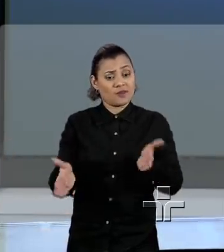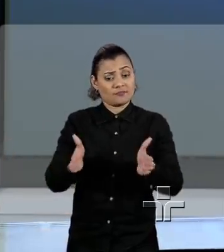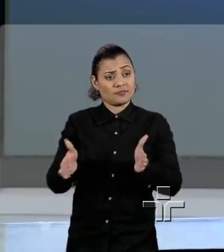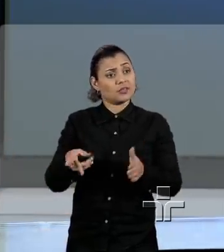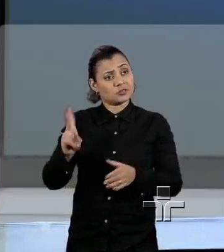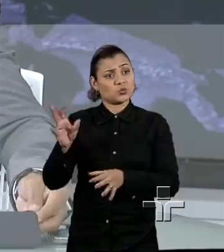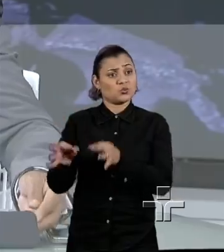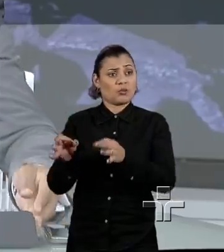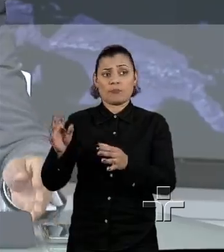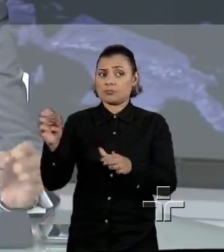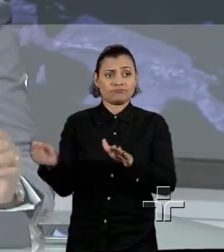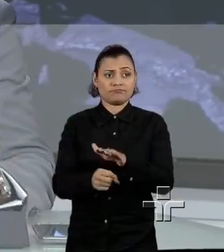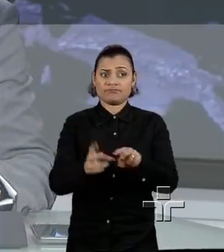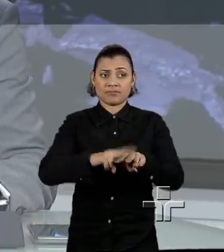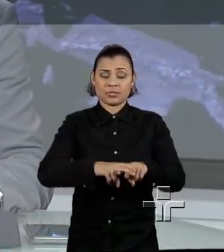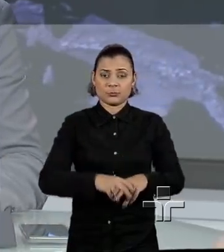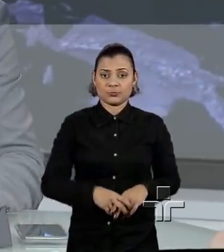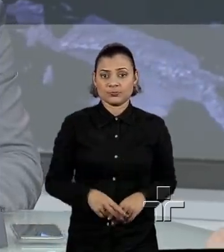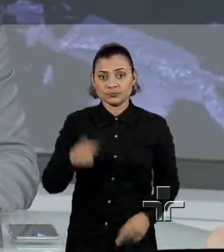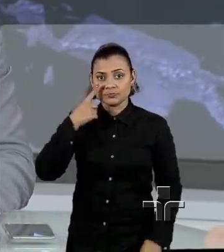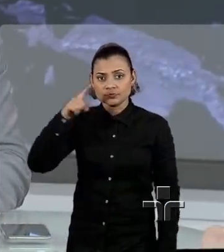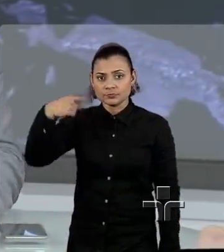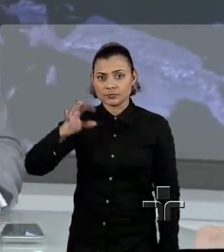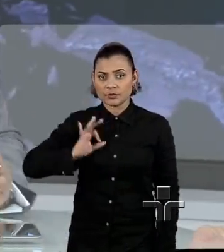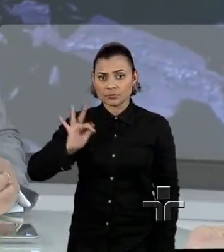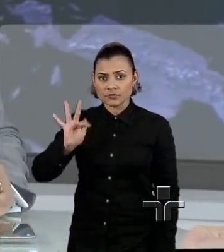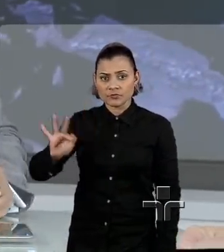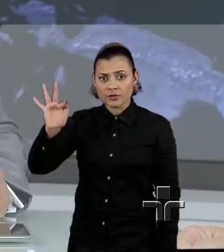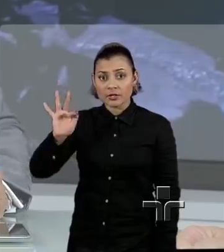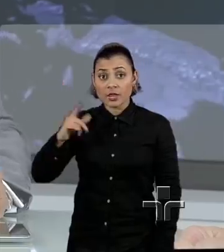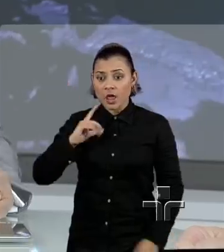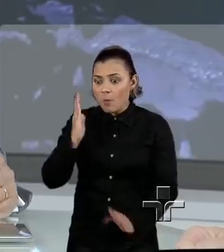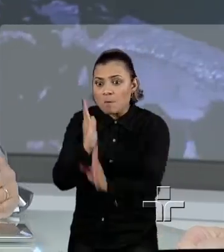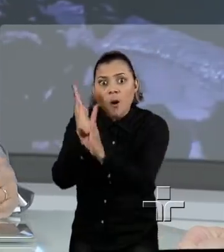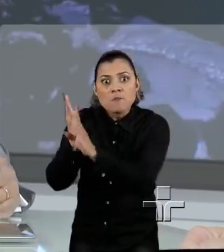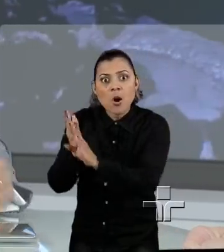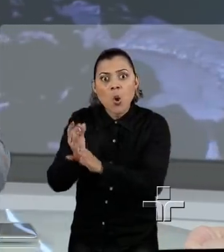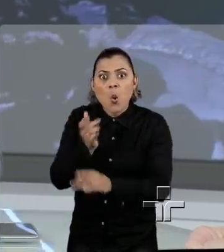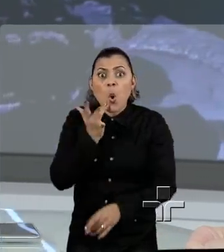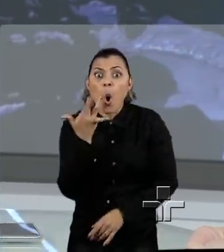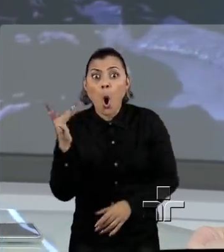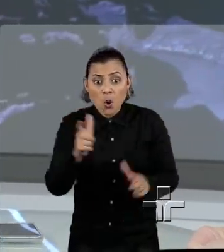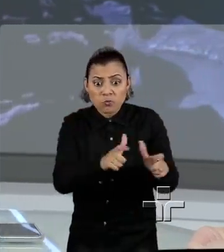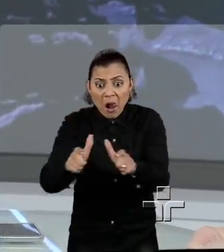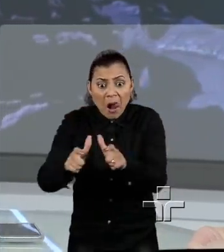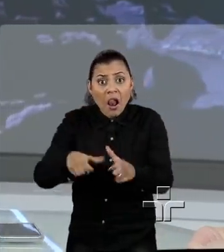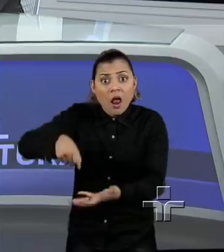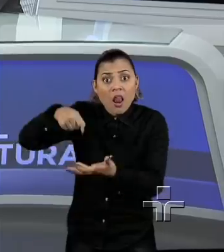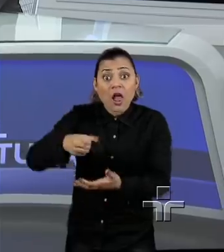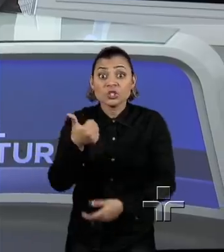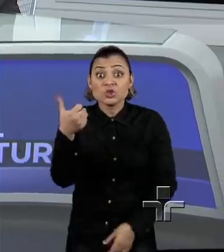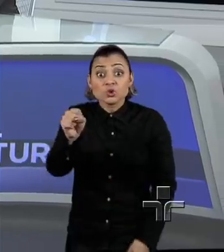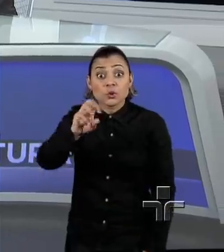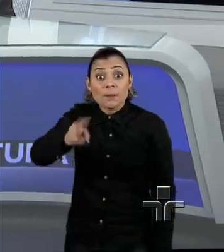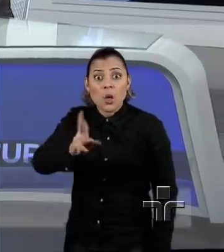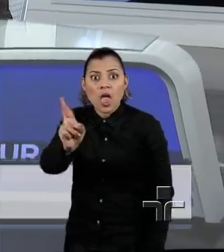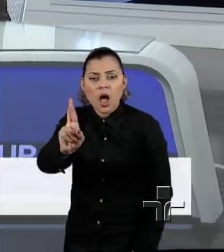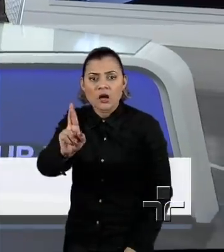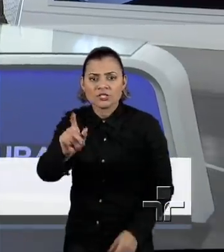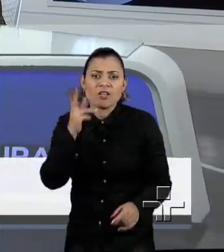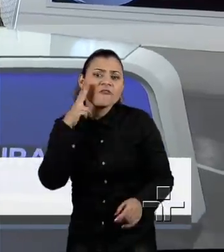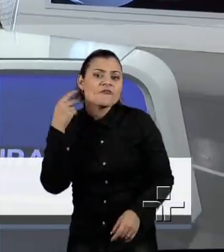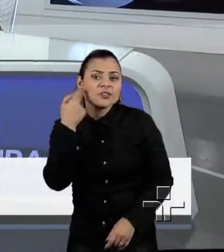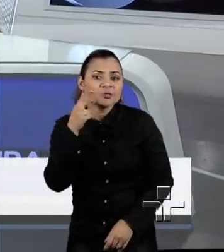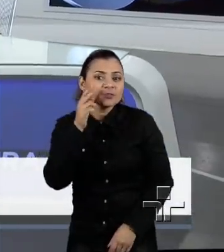bem. Veja a seguir: Polícia Federal apreende carga de ouro avaliada em 18 milhões de reais. E vestibular vai